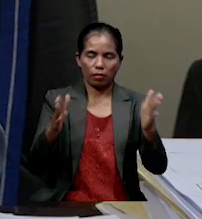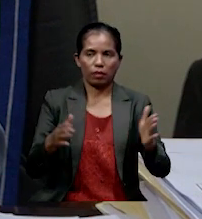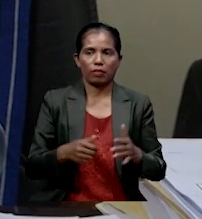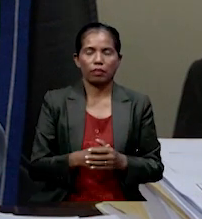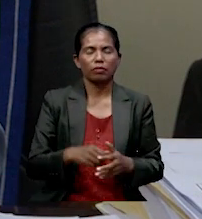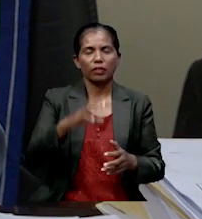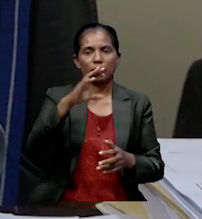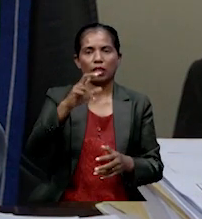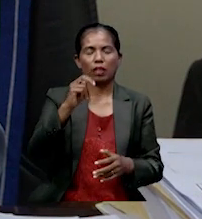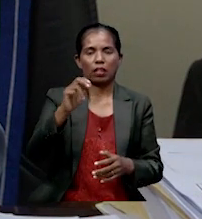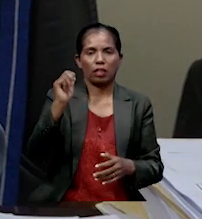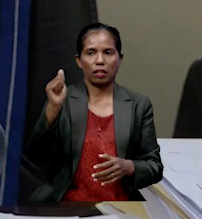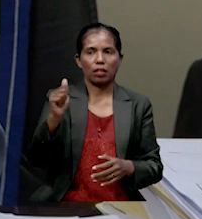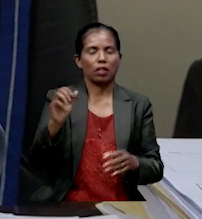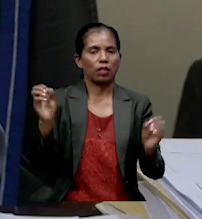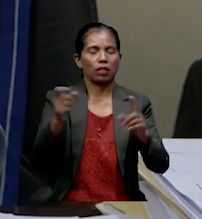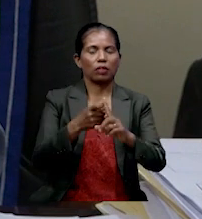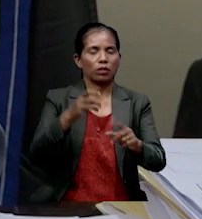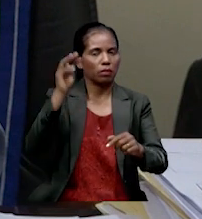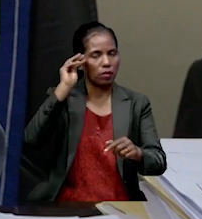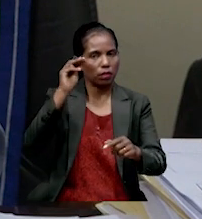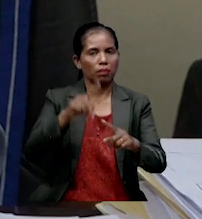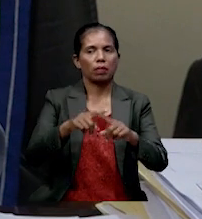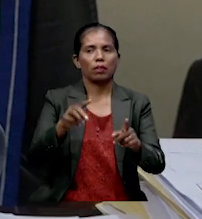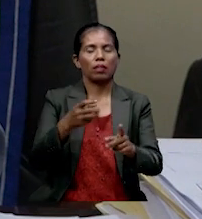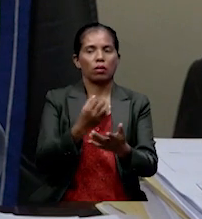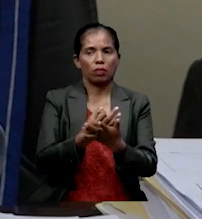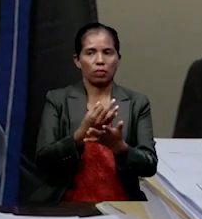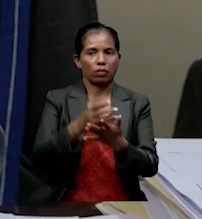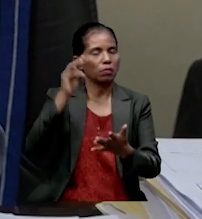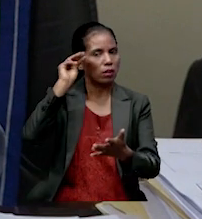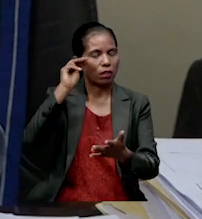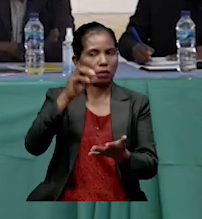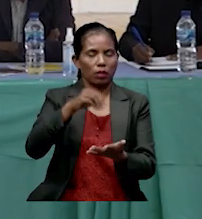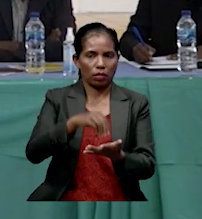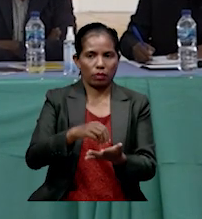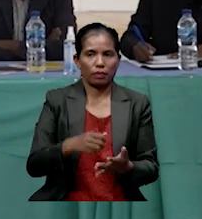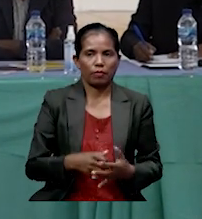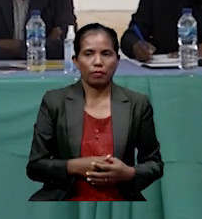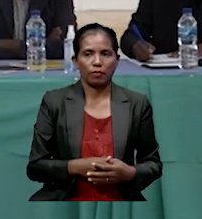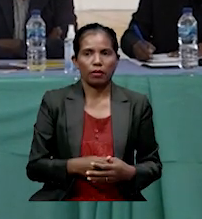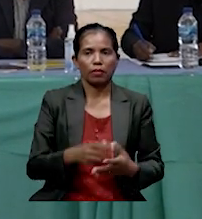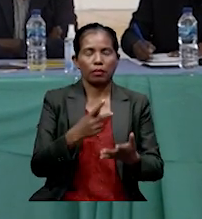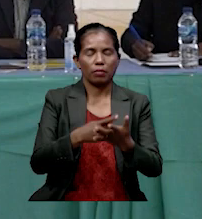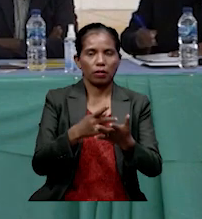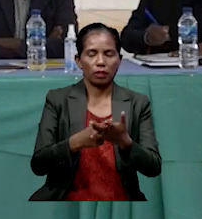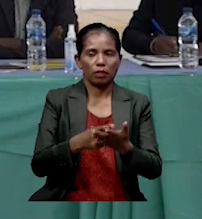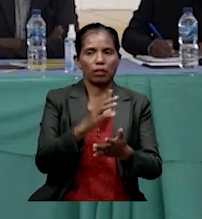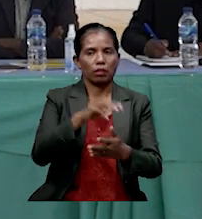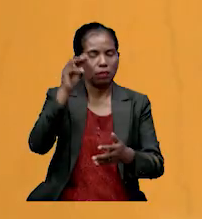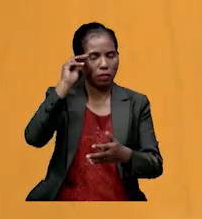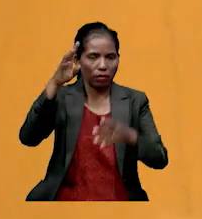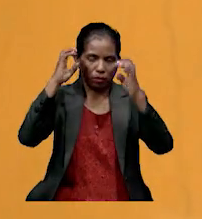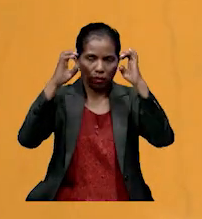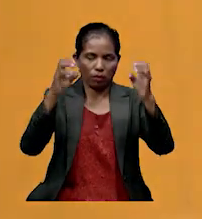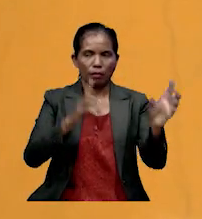cena a central lá o seu ministério mais bem o seu ministério matal. Projeto comunitário nebe Ministério